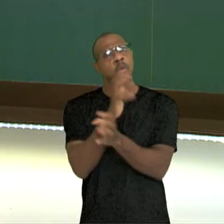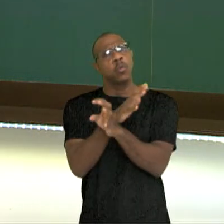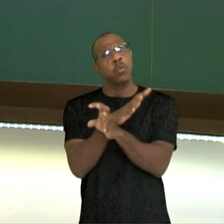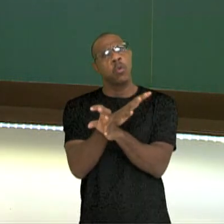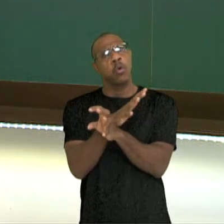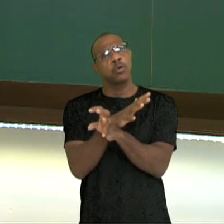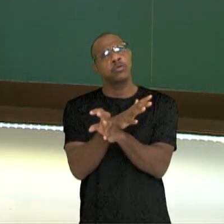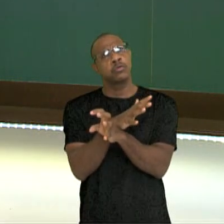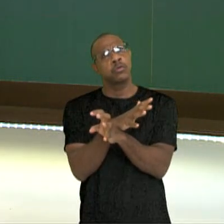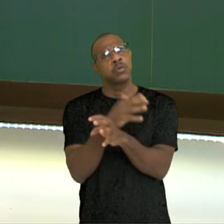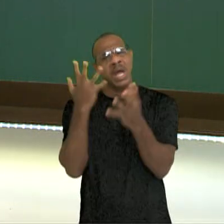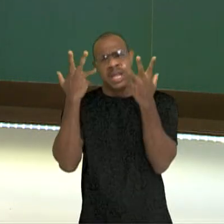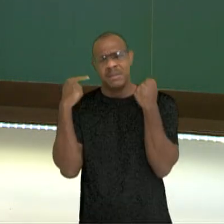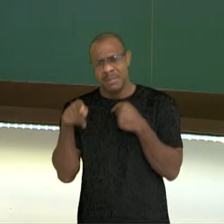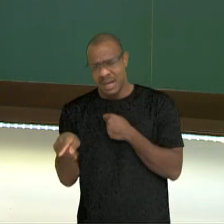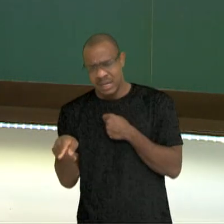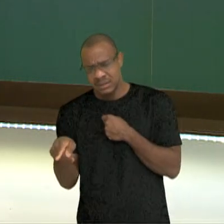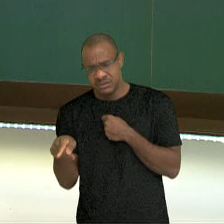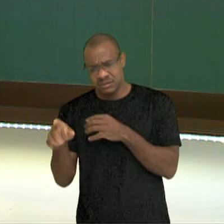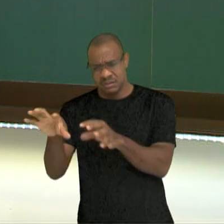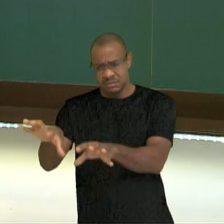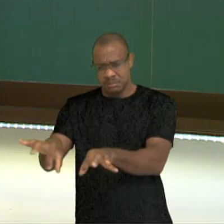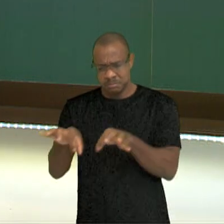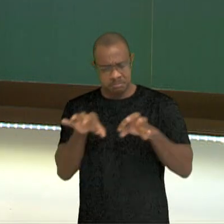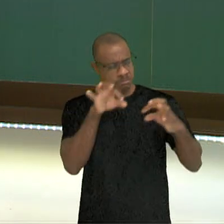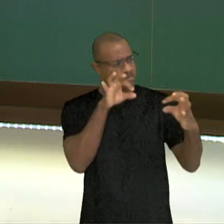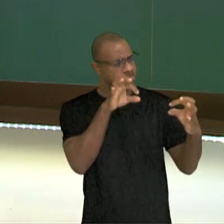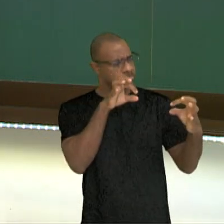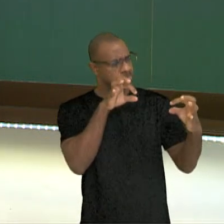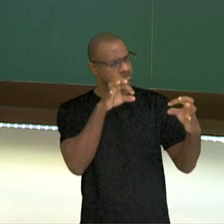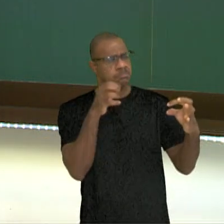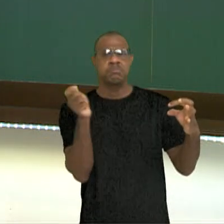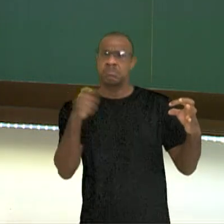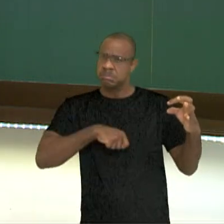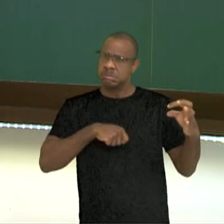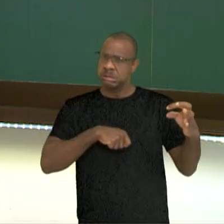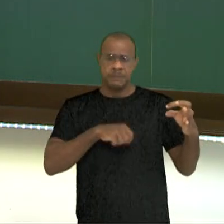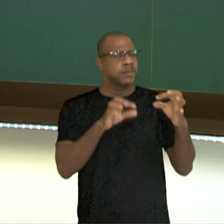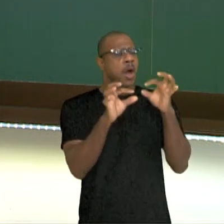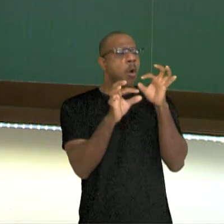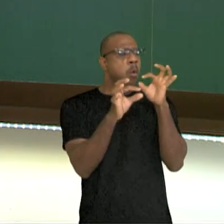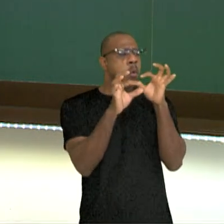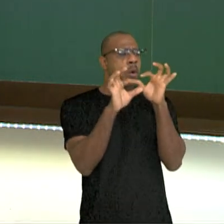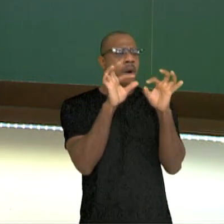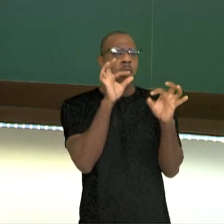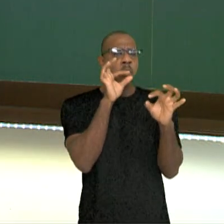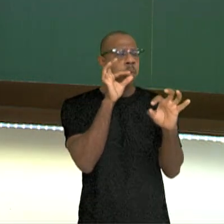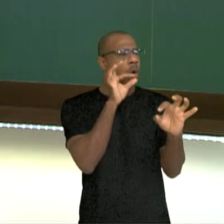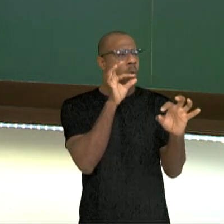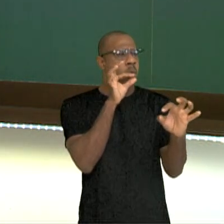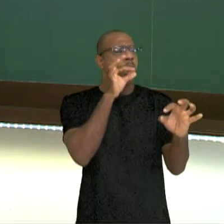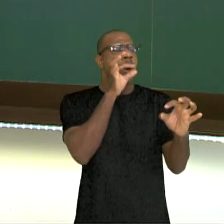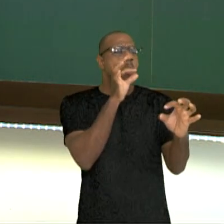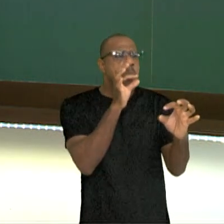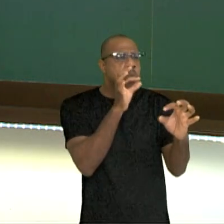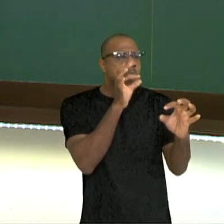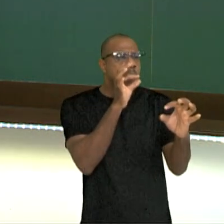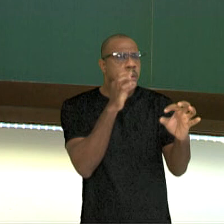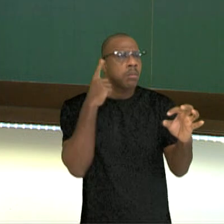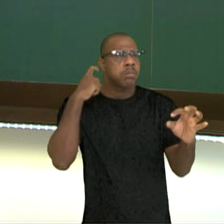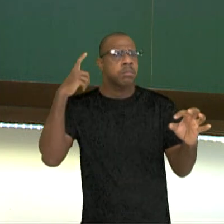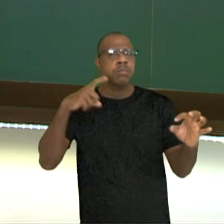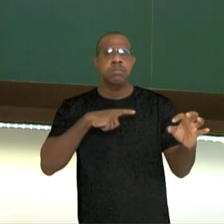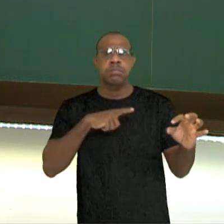animal, cavando ali, né, os orifícios, soprando, ele ia produzir sons.